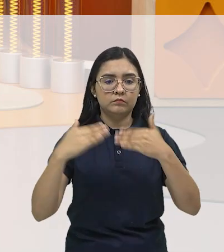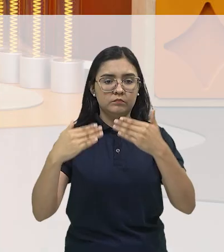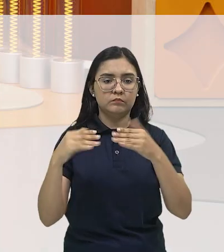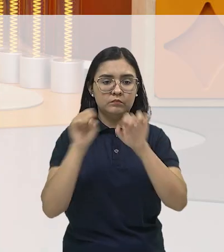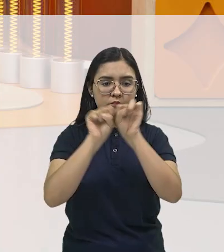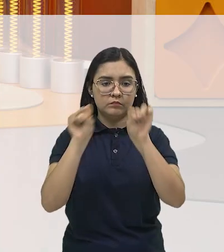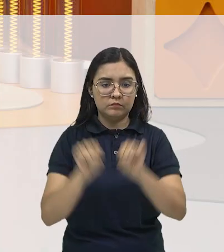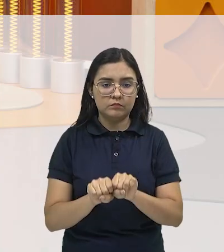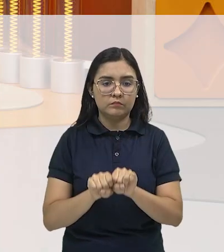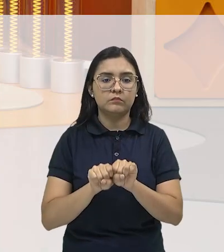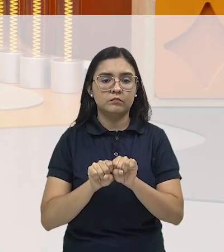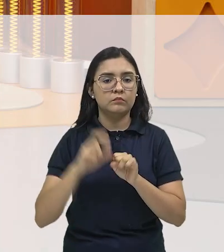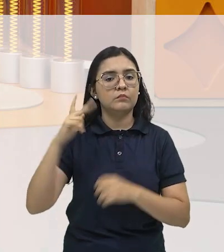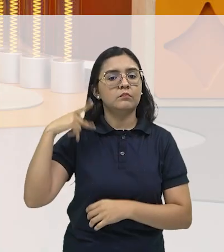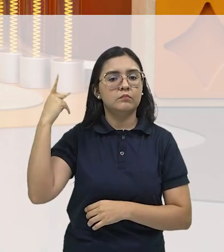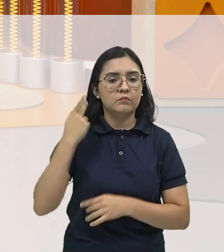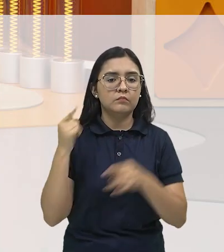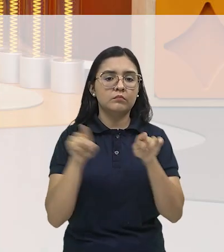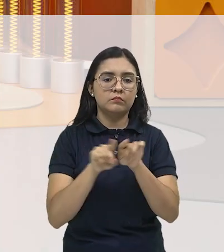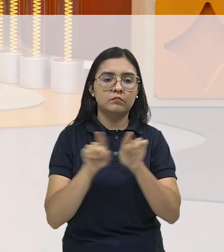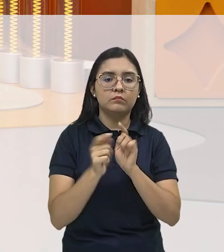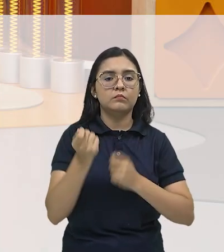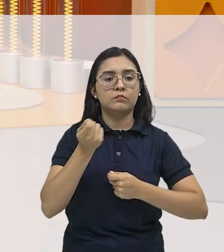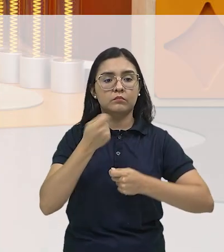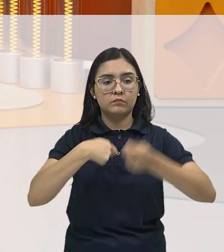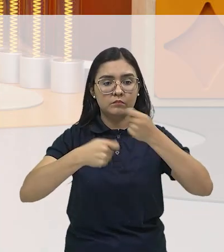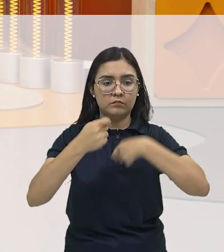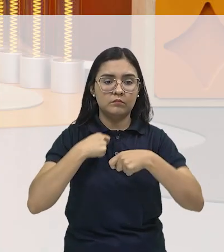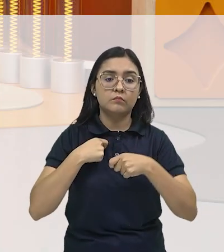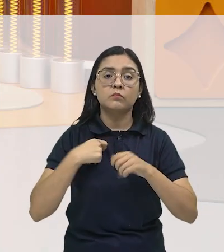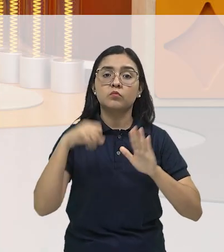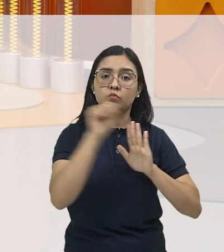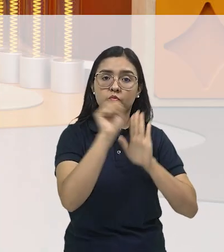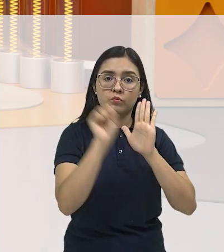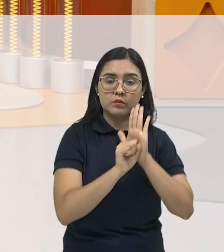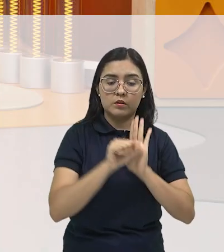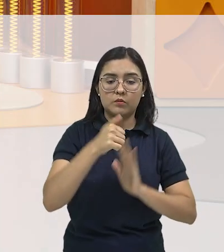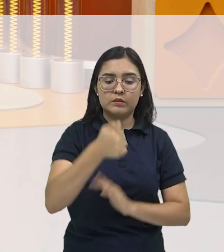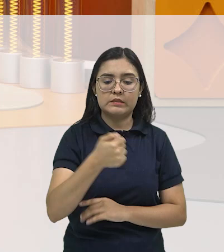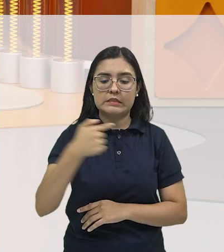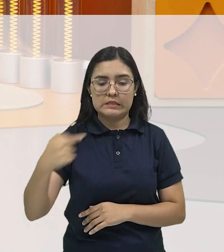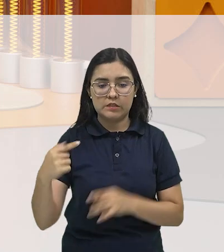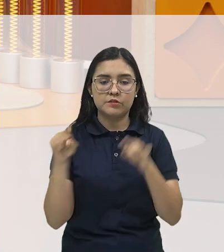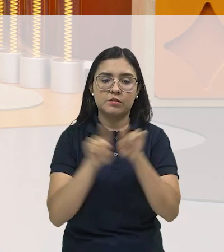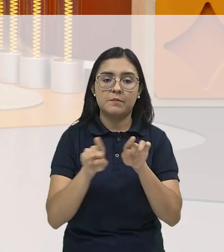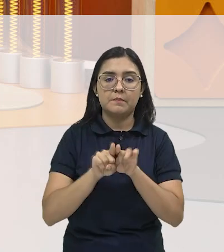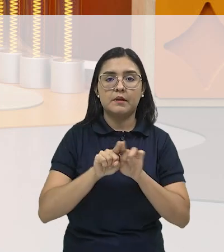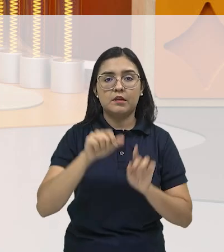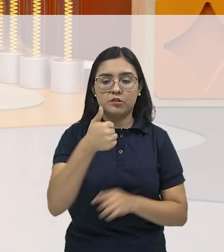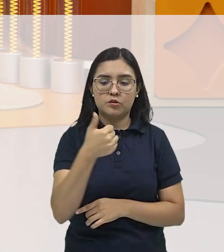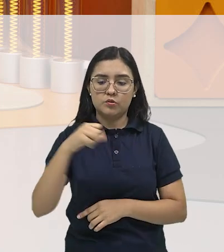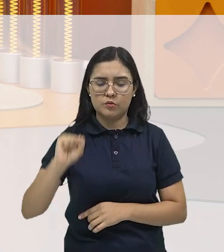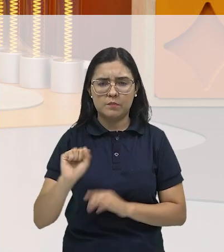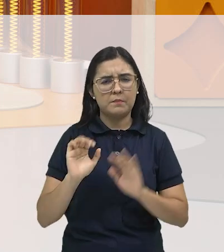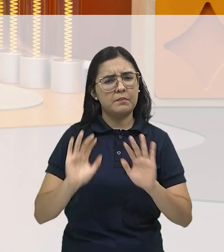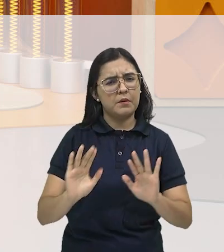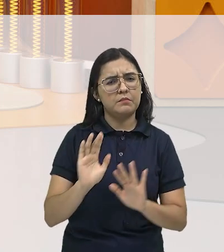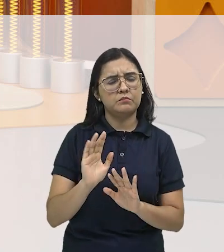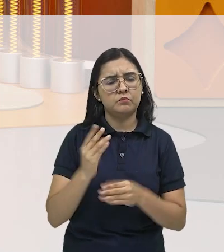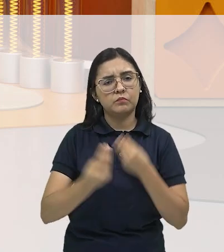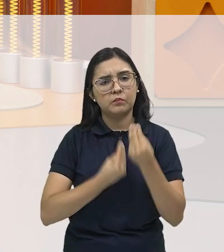social, político e econômico ao longo dos séculos 17 e 18. Tá, professor?